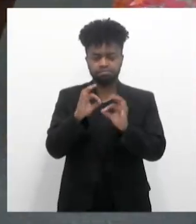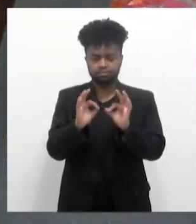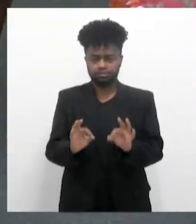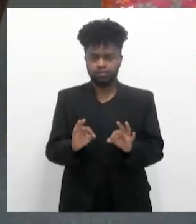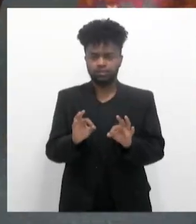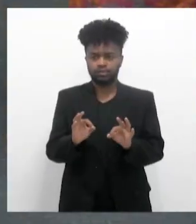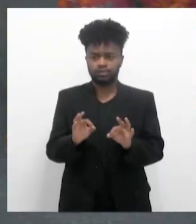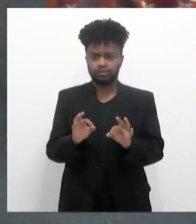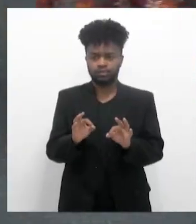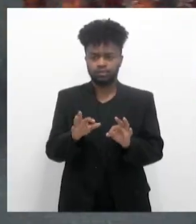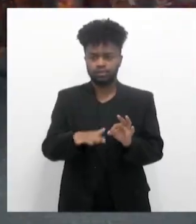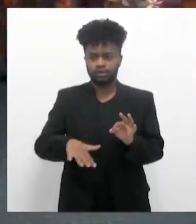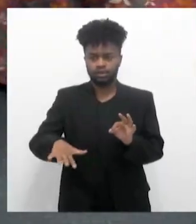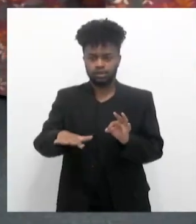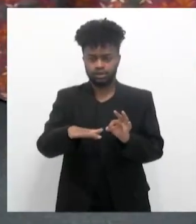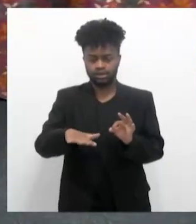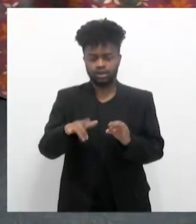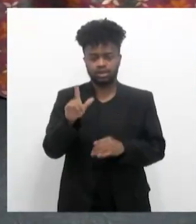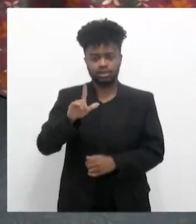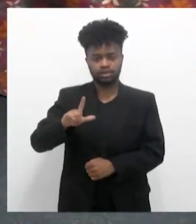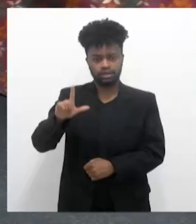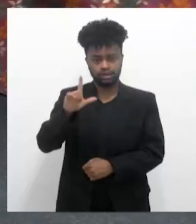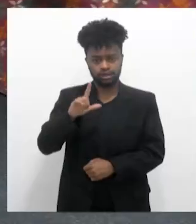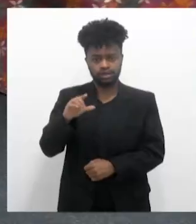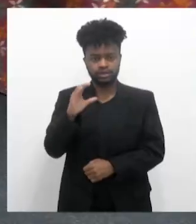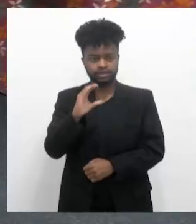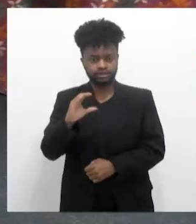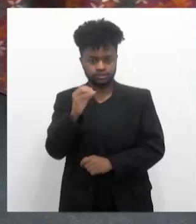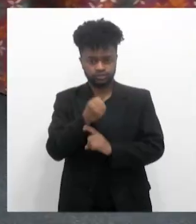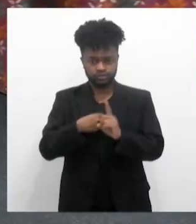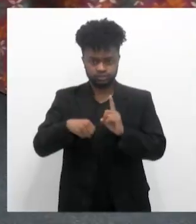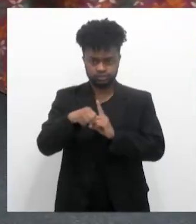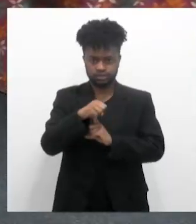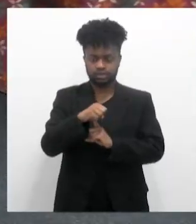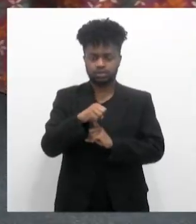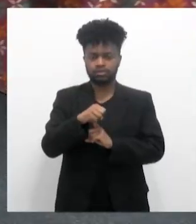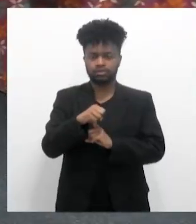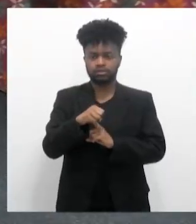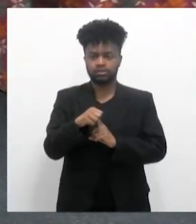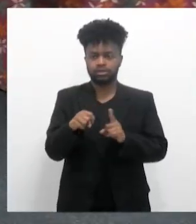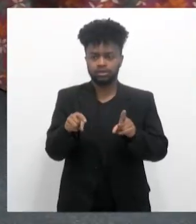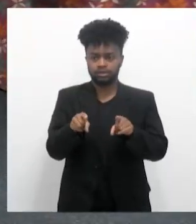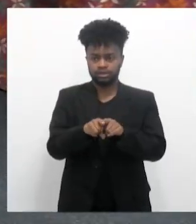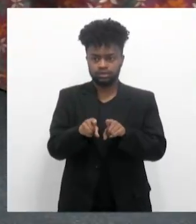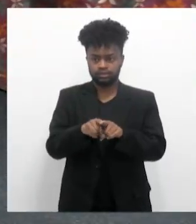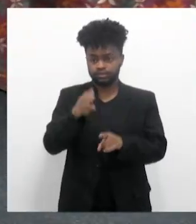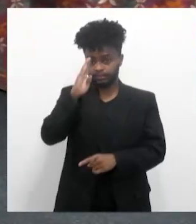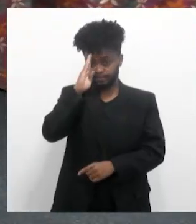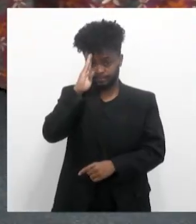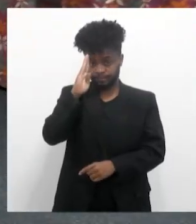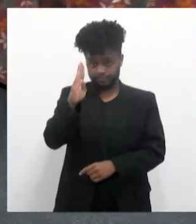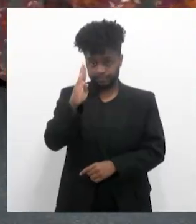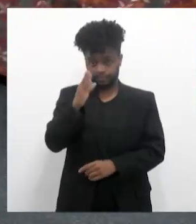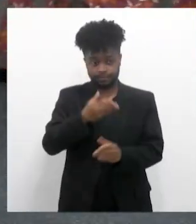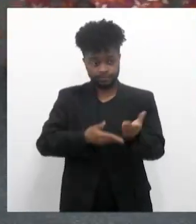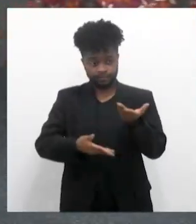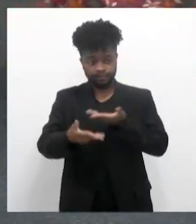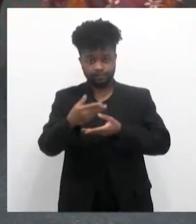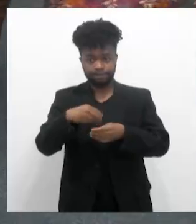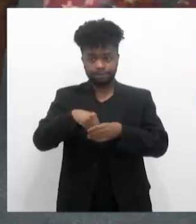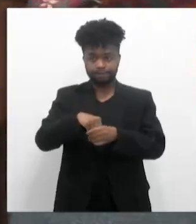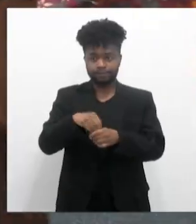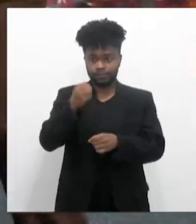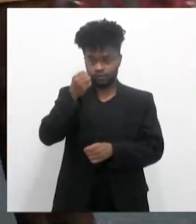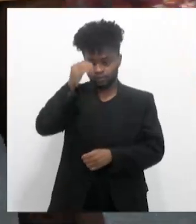não só no campo da literatura, das ciências sociais, mas especialmente na internalização dos